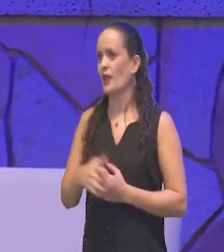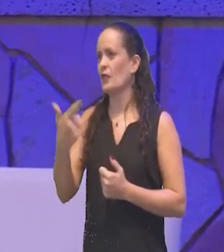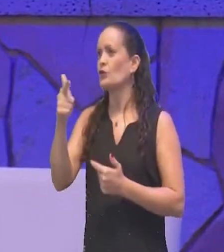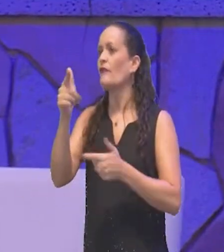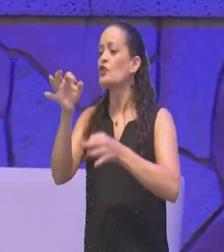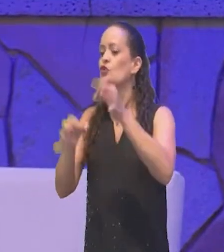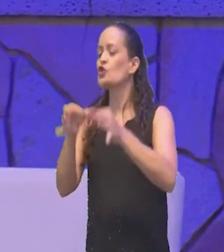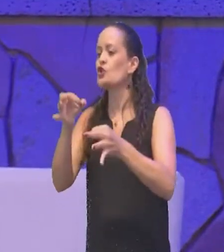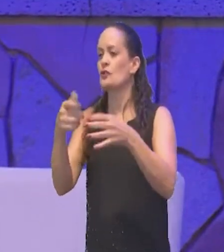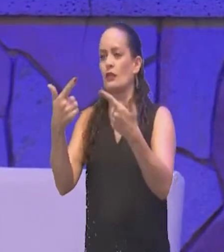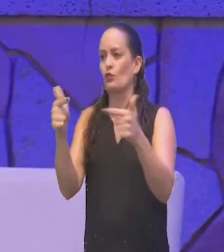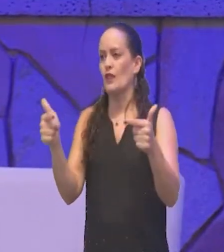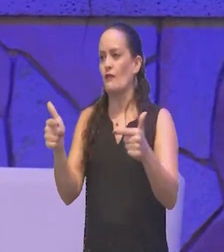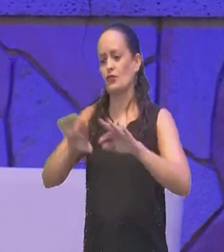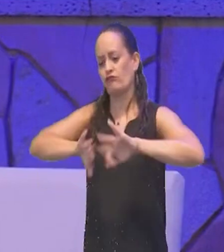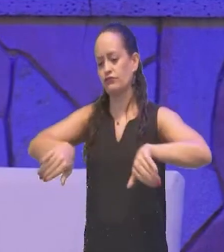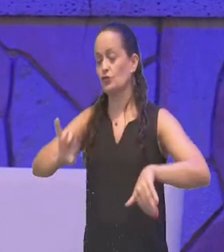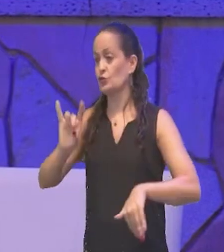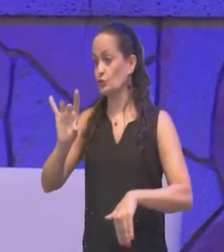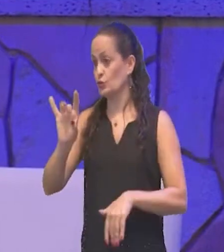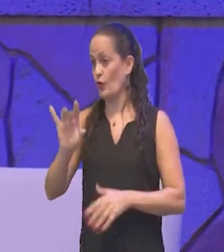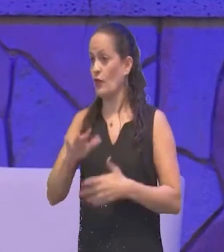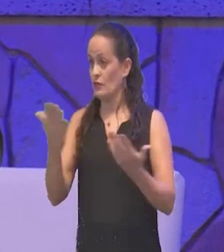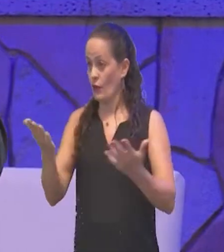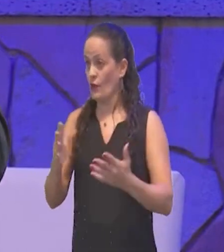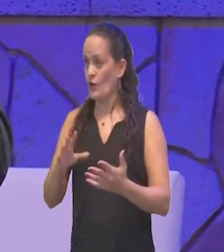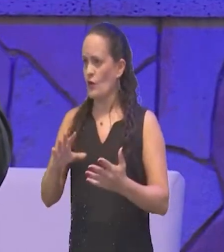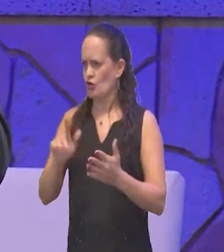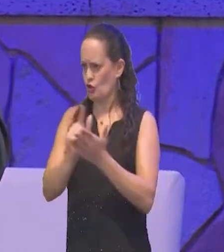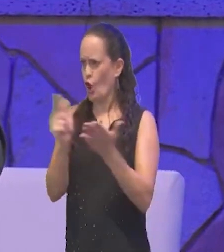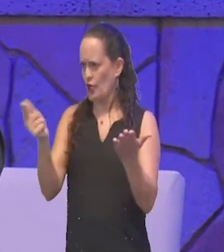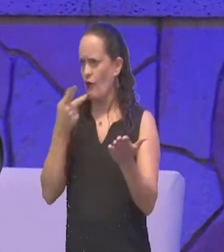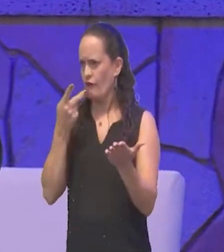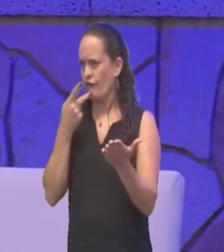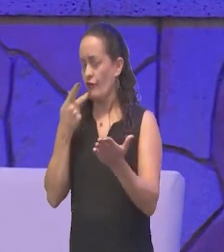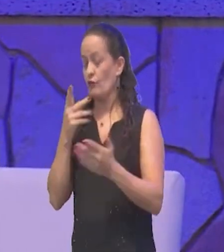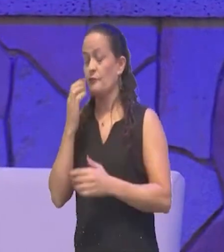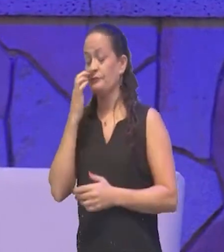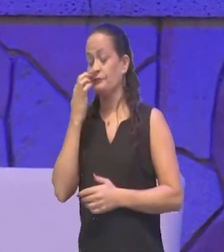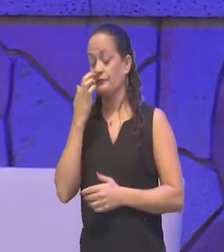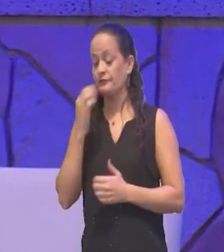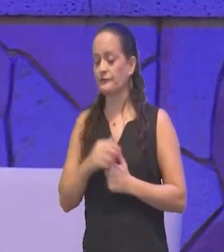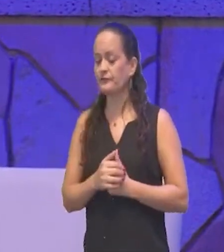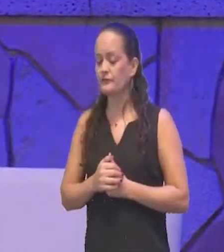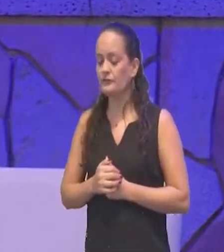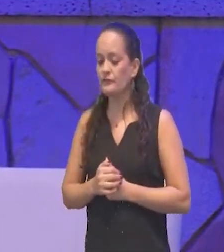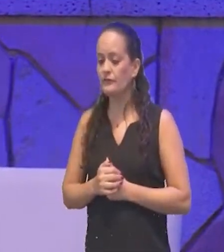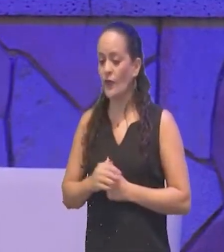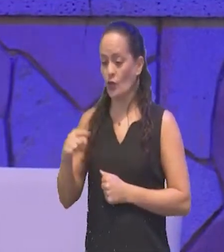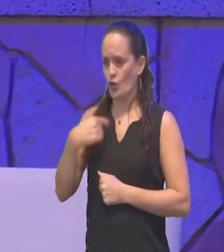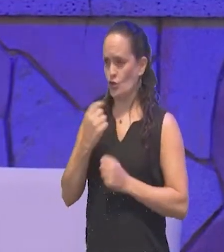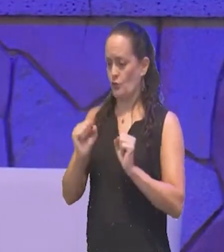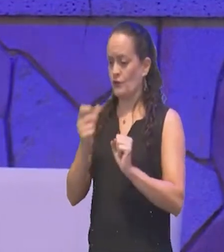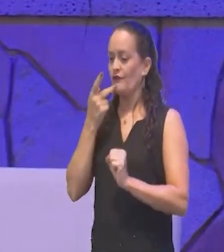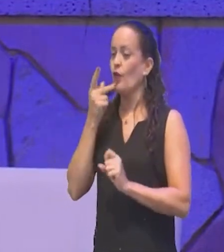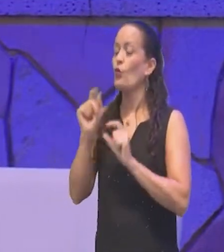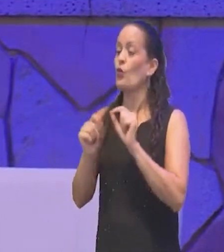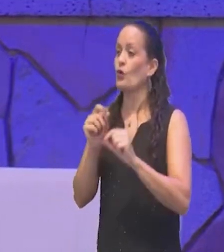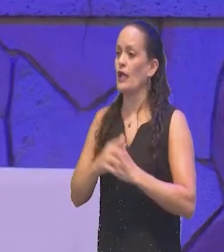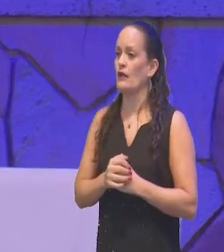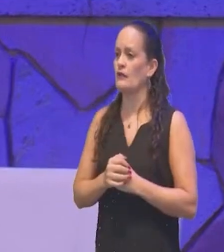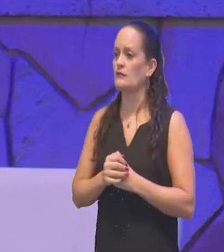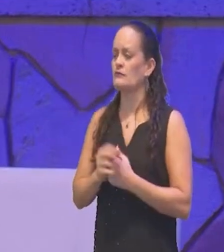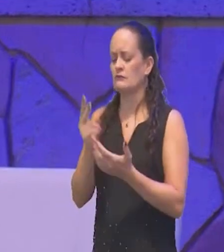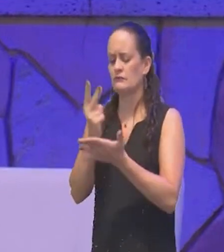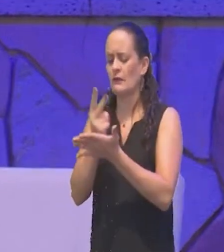justiça. Diz o artigo concluindo, desta forma, nós podemos afirmar que, apesar de todas